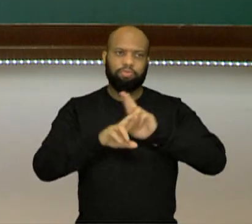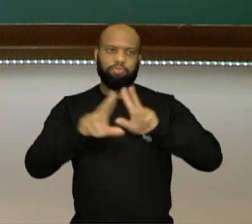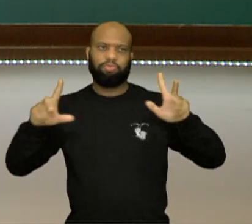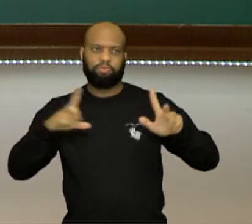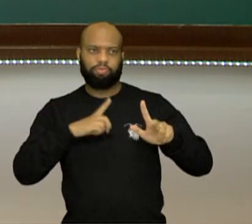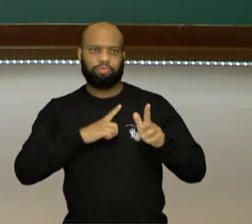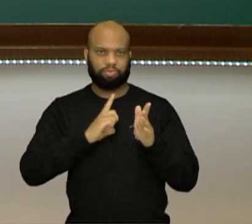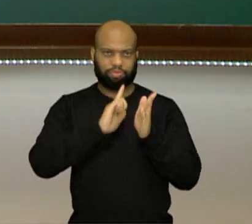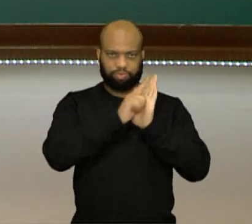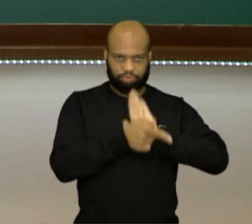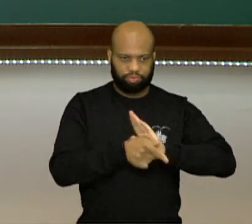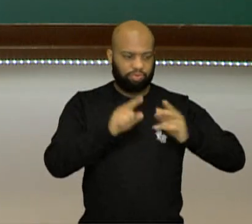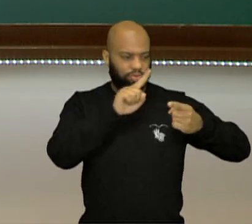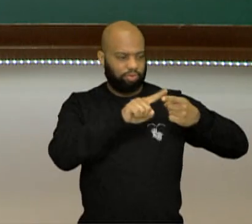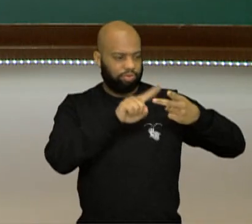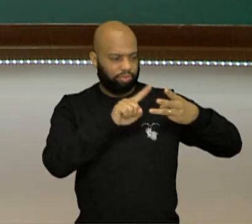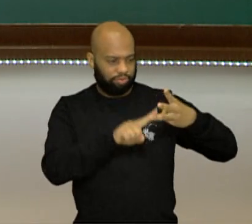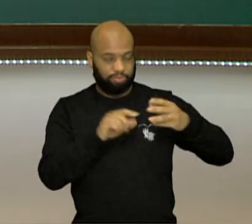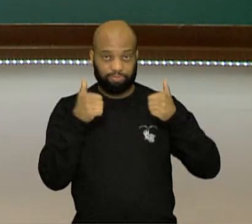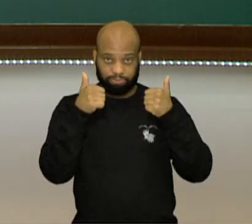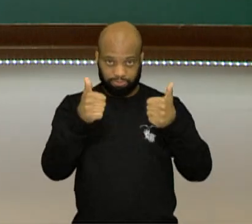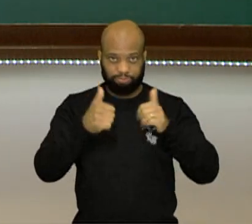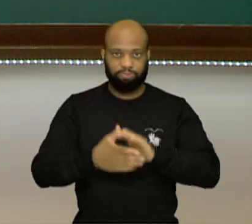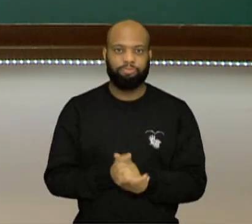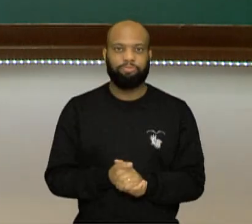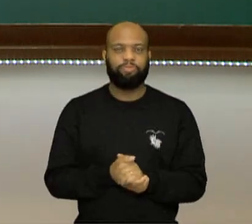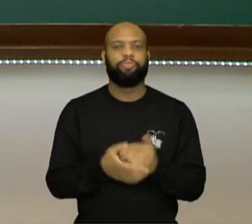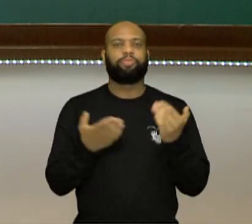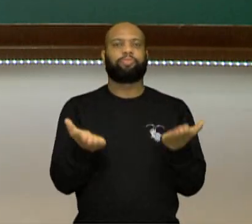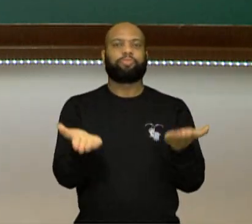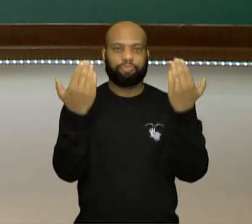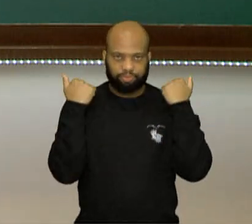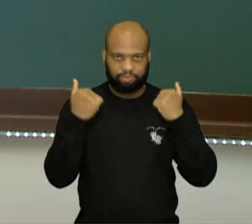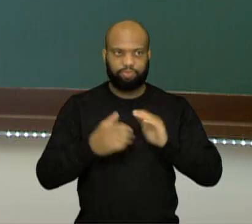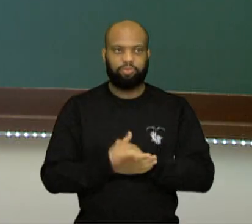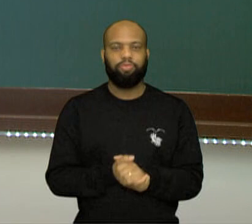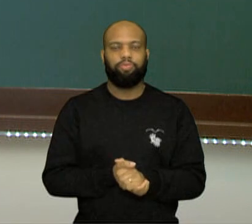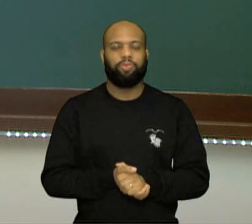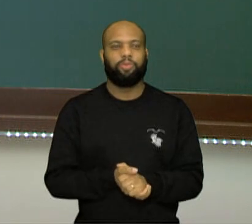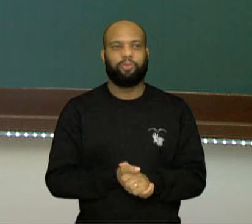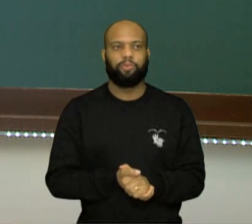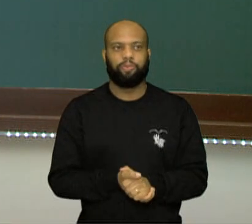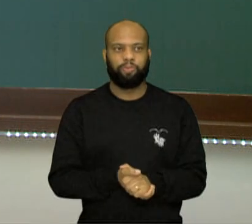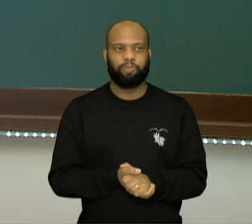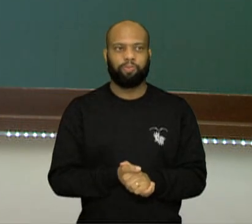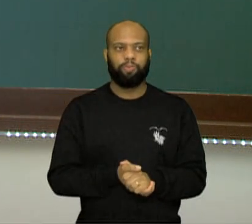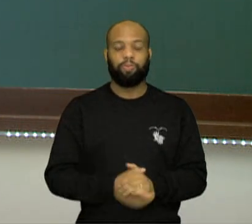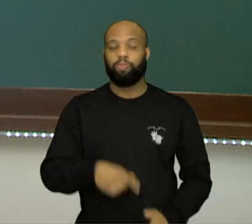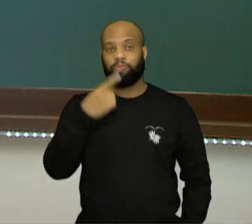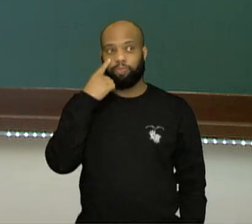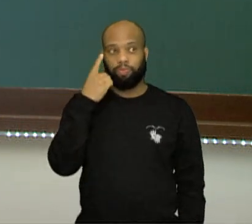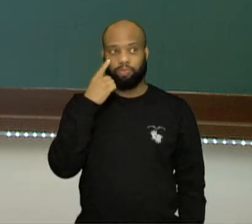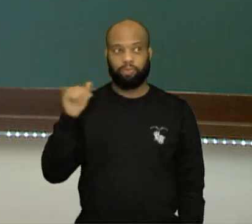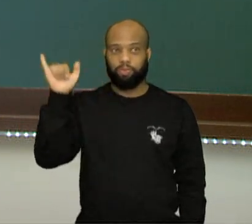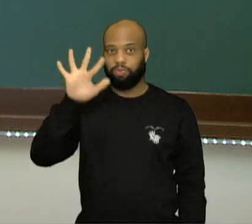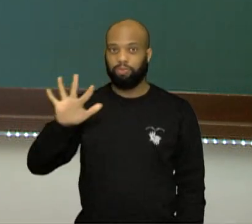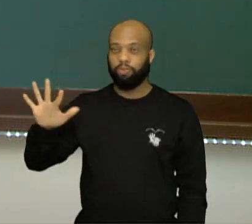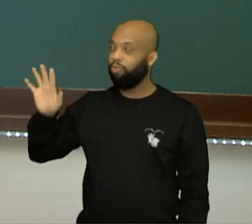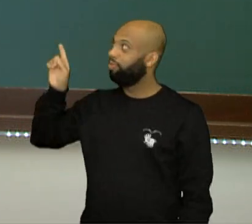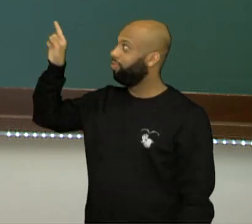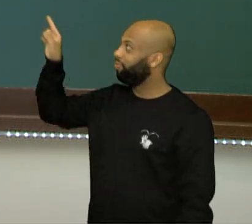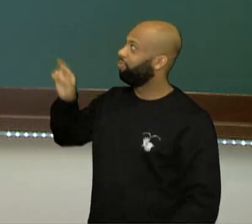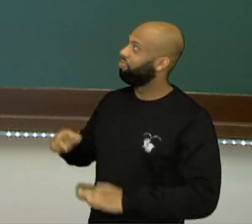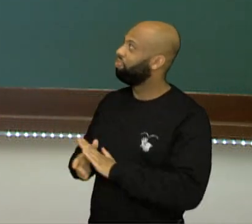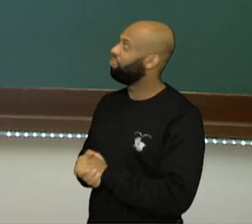esses gêneros. Belezinha? Boa, né? Então, vem aqui, vem comigo. Olha essas imagens aqui,